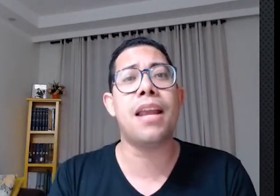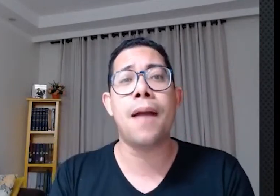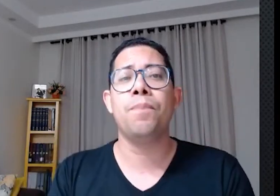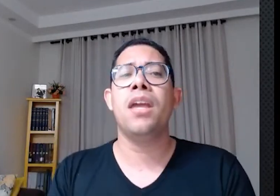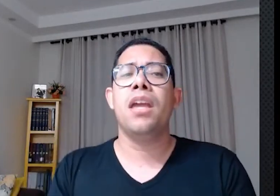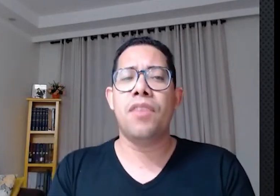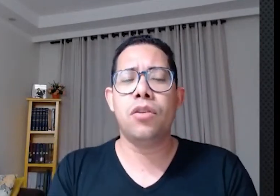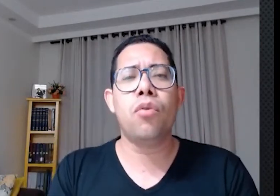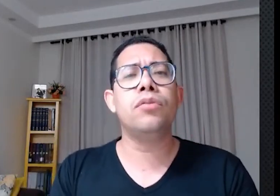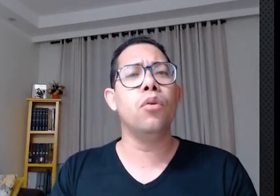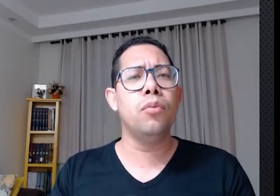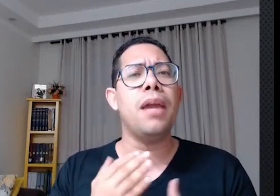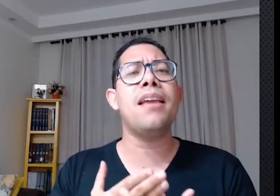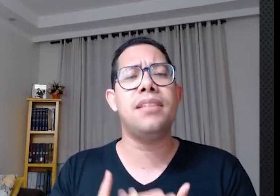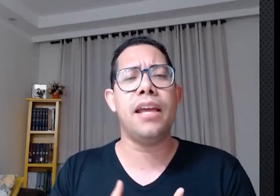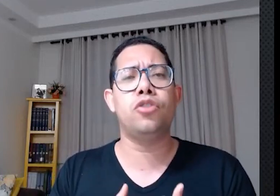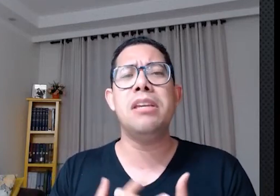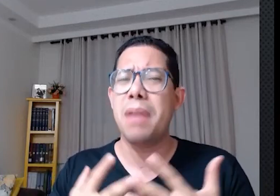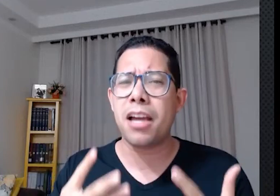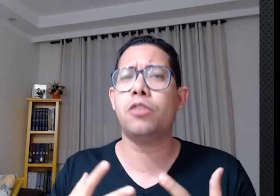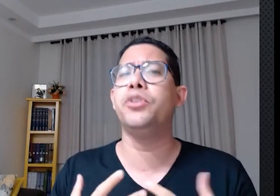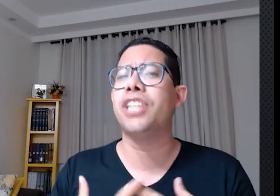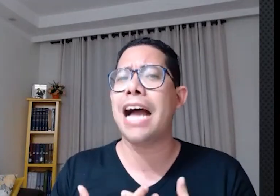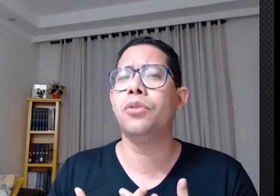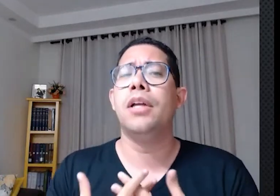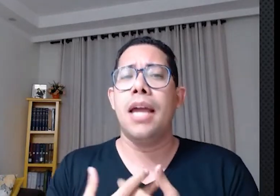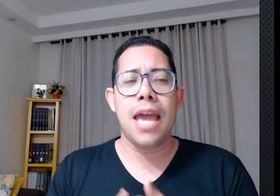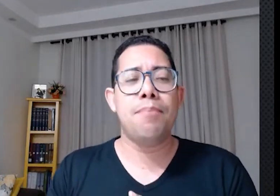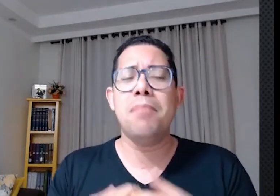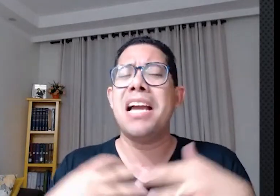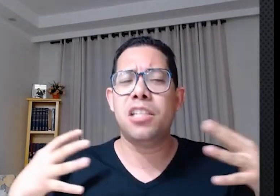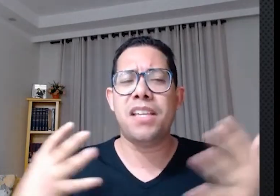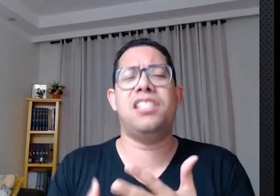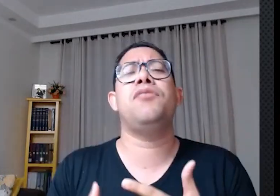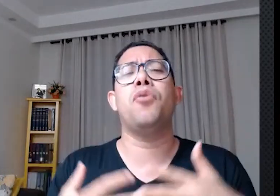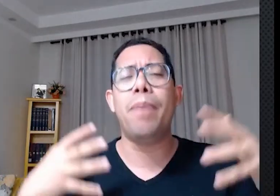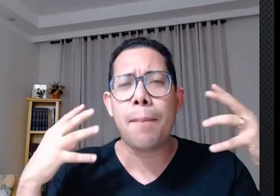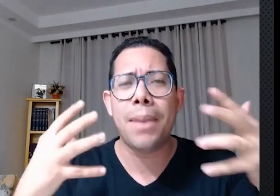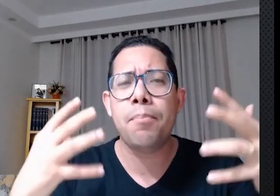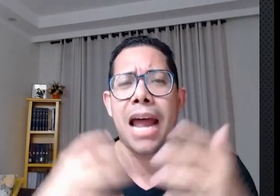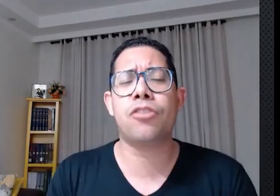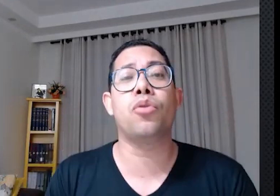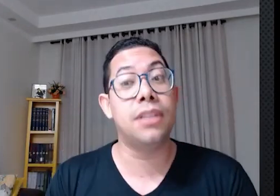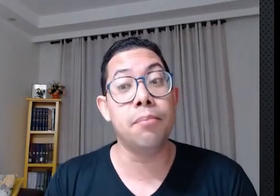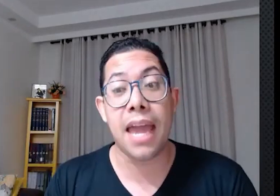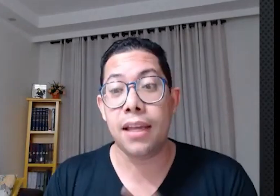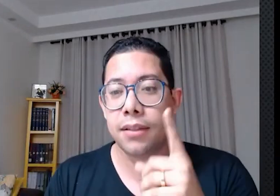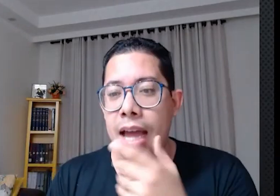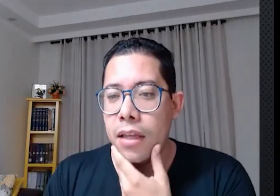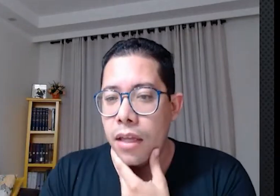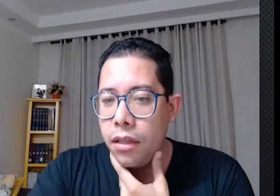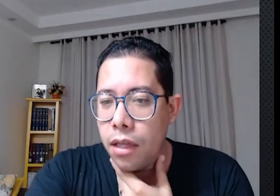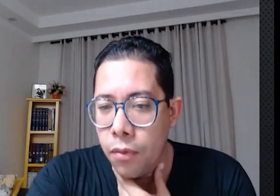vai trabalhar e vai ser um conteúdo bem mais denso, aí, bem mais puxado, bem mais específico, bem prático